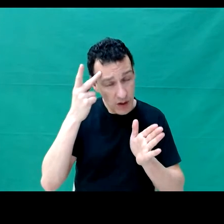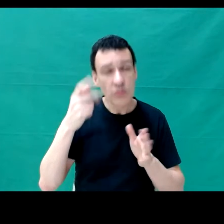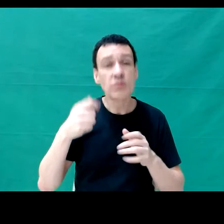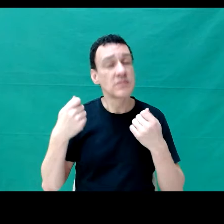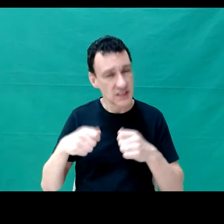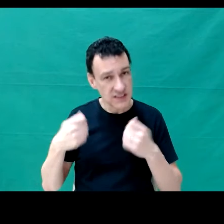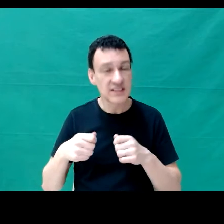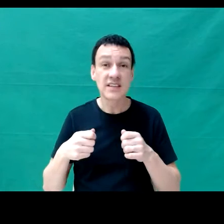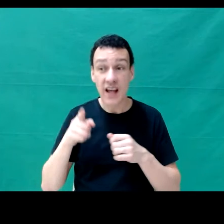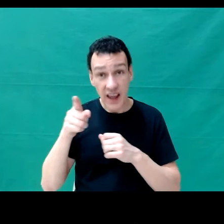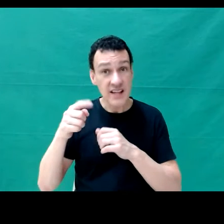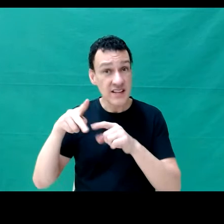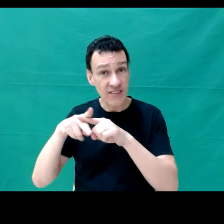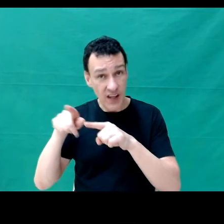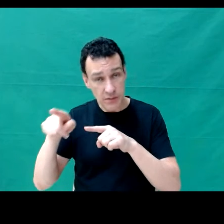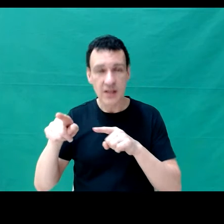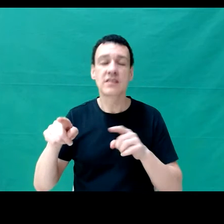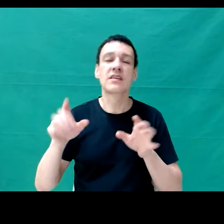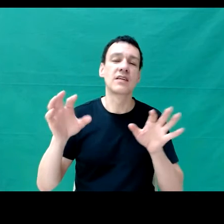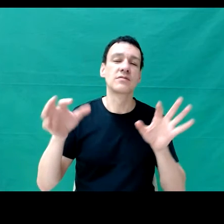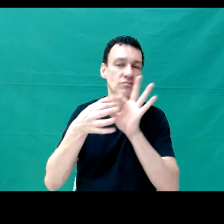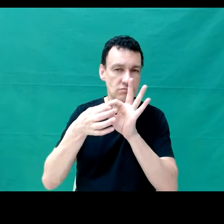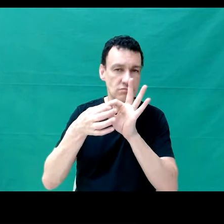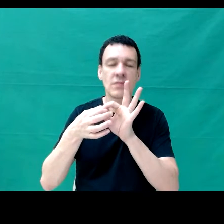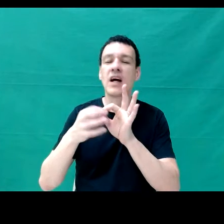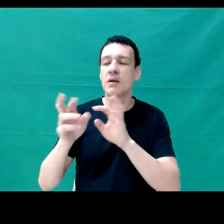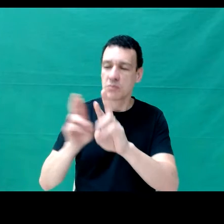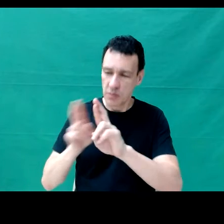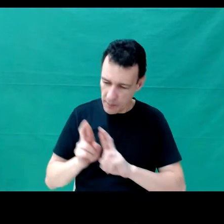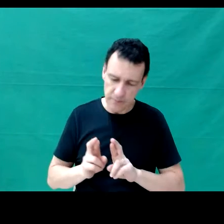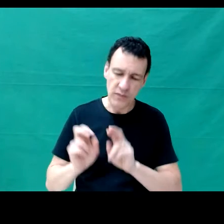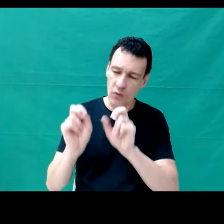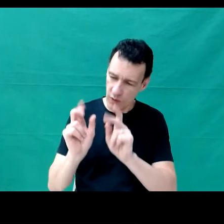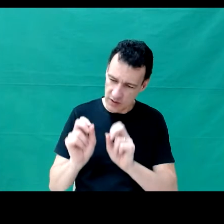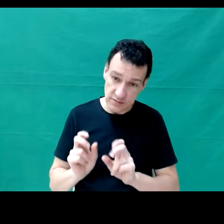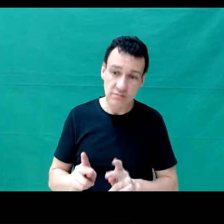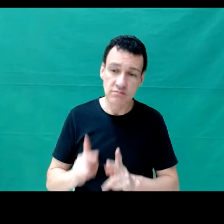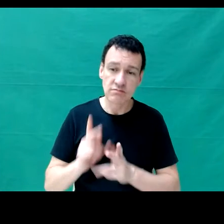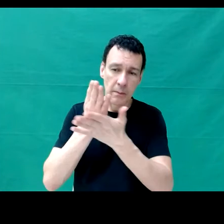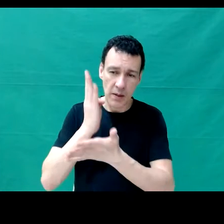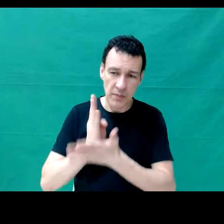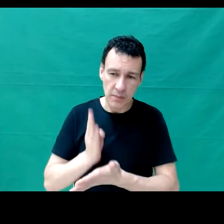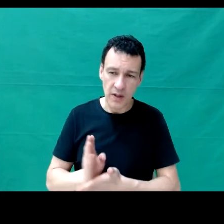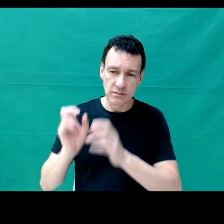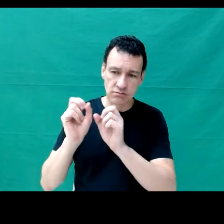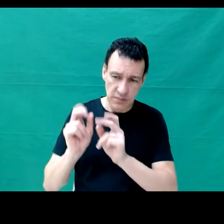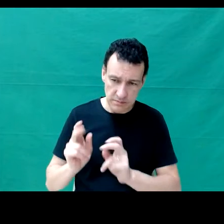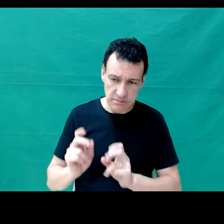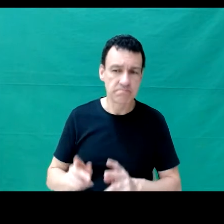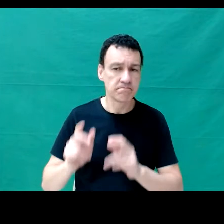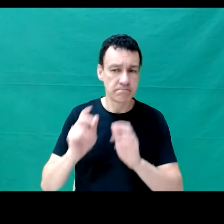você poder, validar, né, e você poder ajustar os pontos que ele vai trazer no relatório para o seu